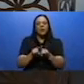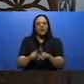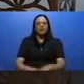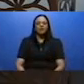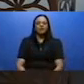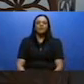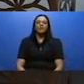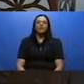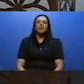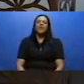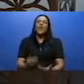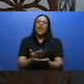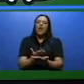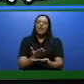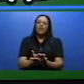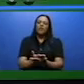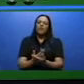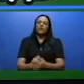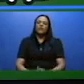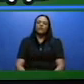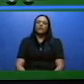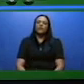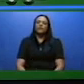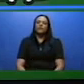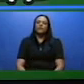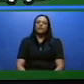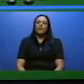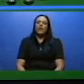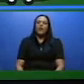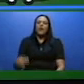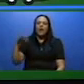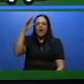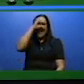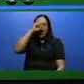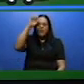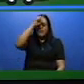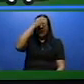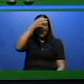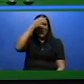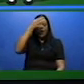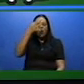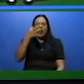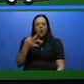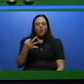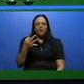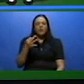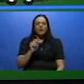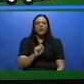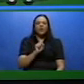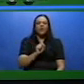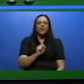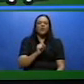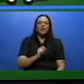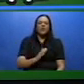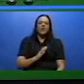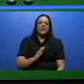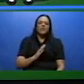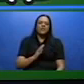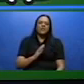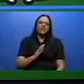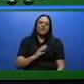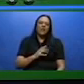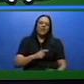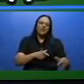Na aula de hoje, nós vamos compreender o processo de crescimento e de transformação